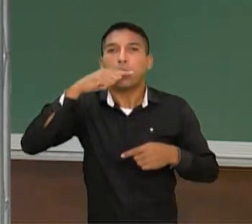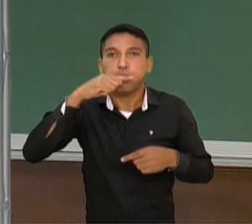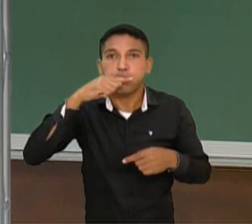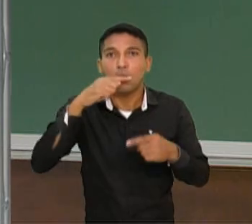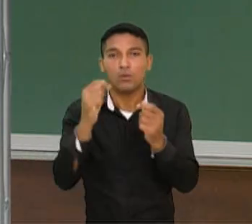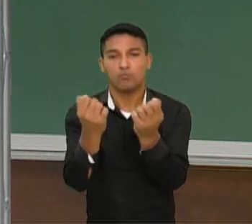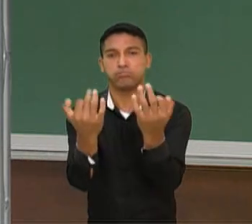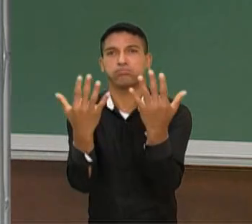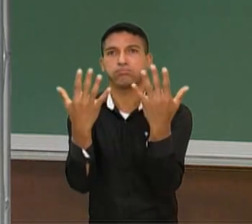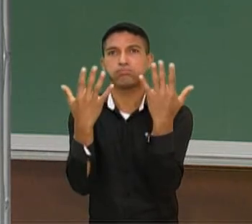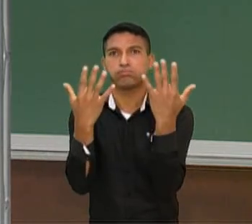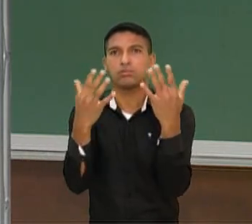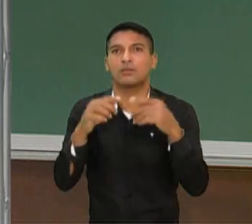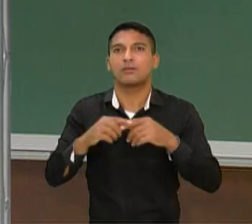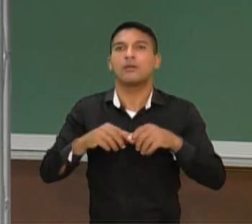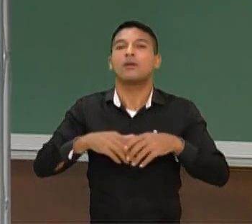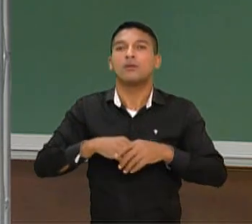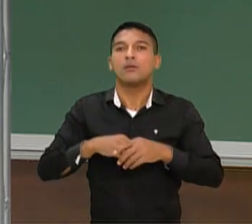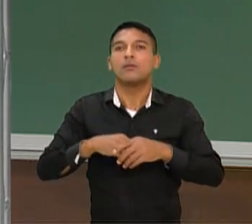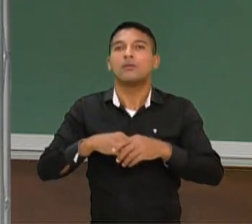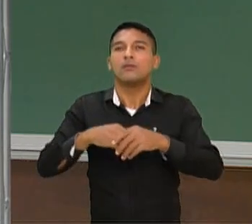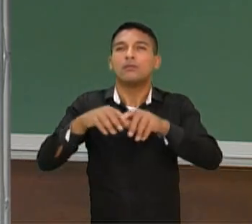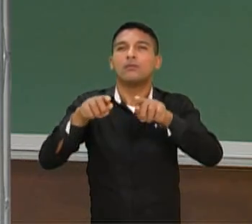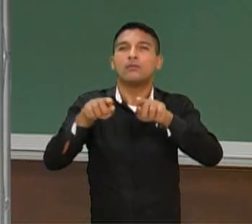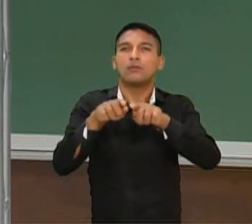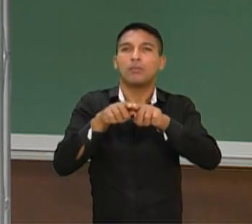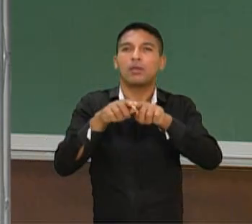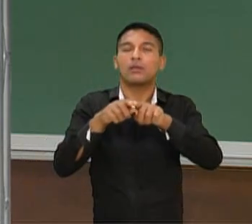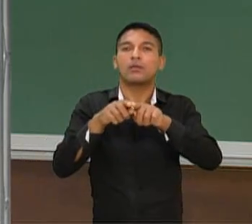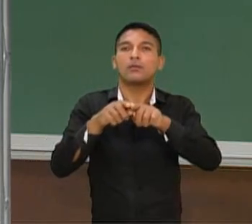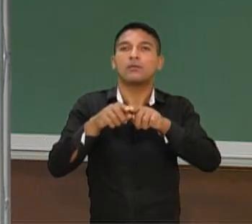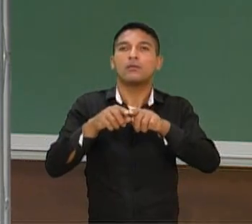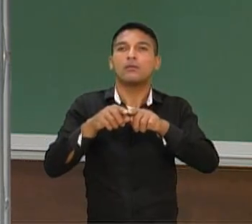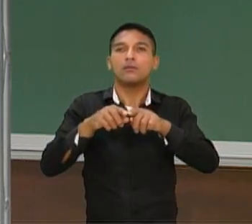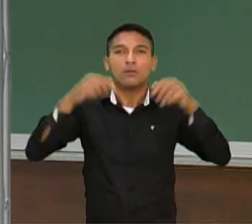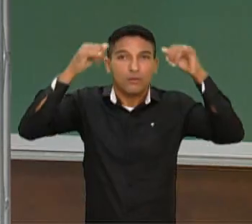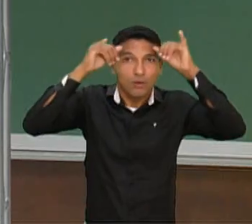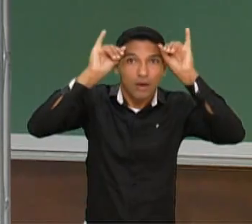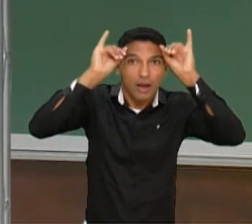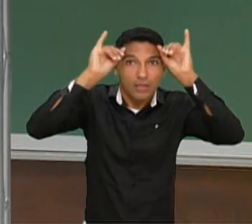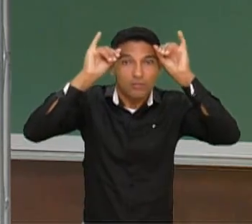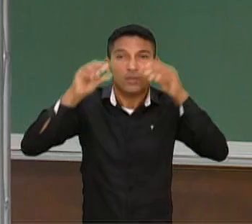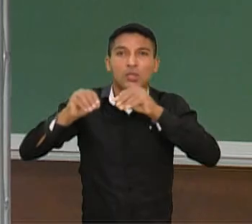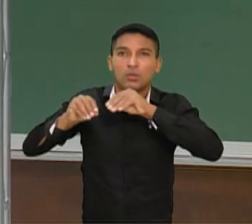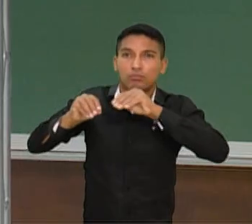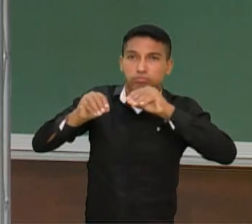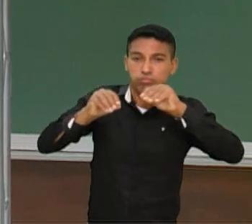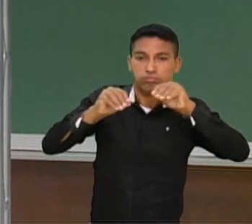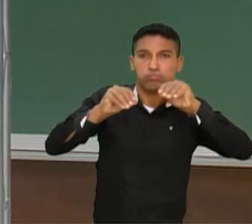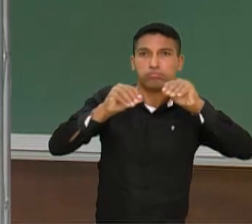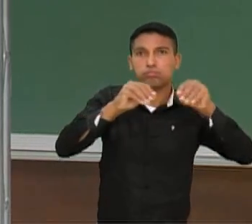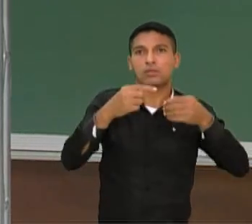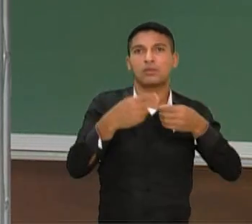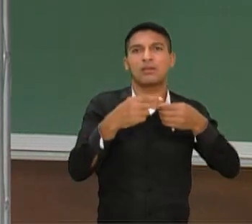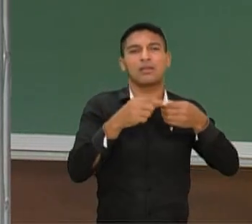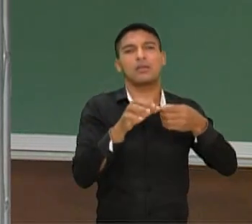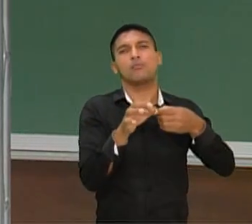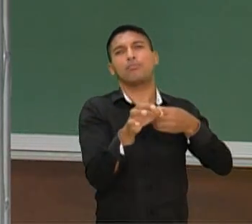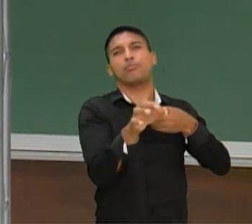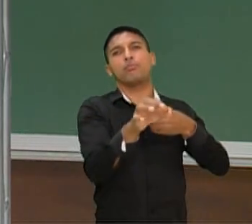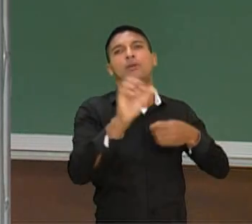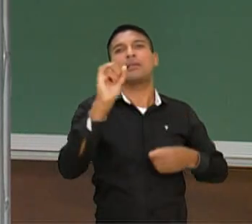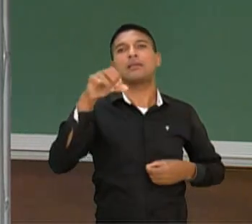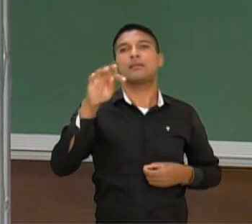o interior nordestino não viabilizou grandes concentrações de gado. Então, o que